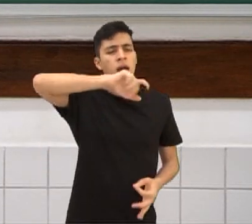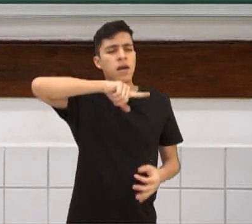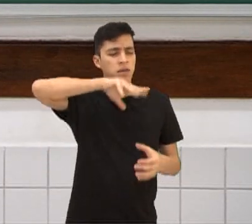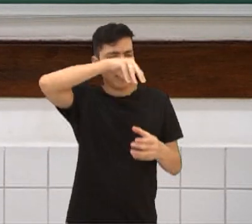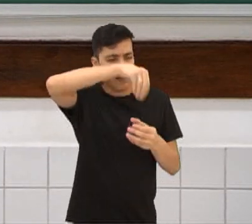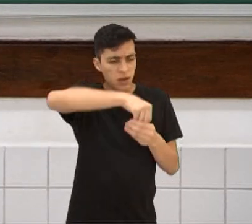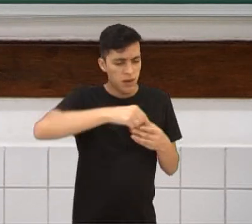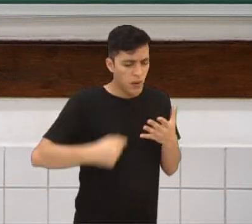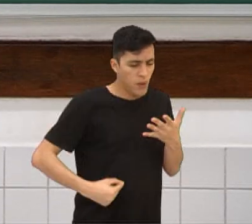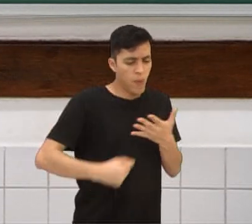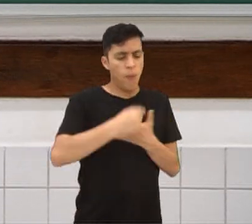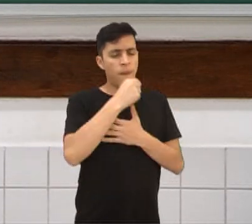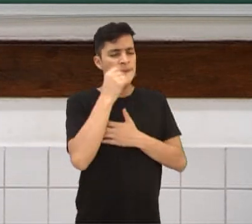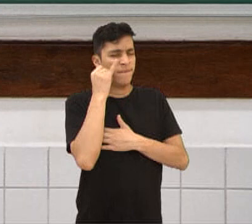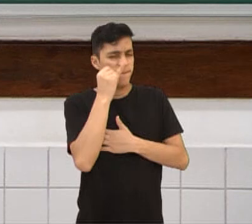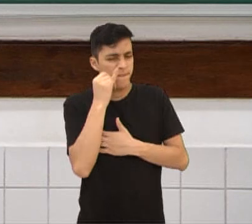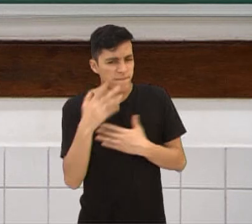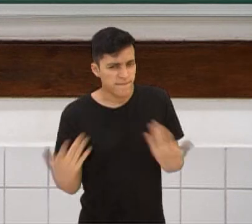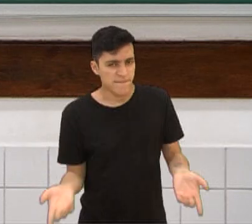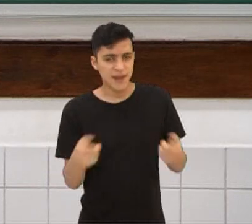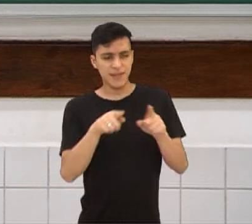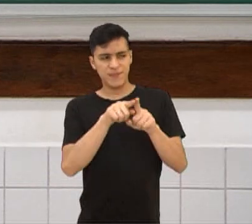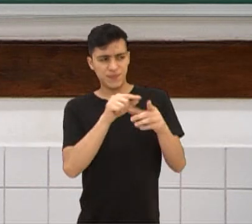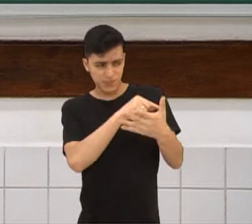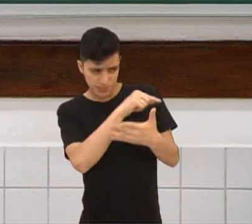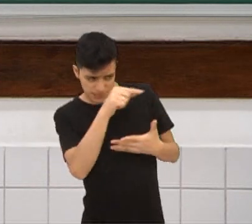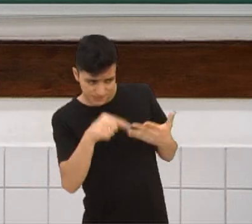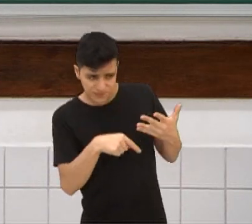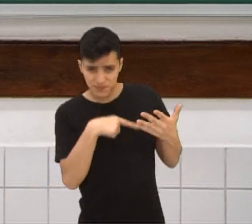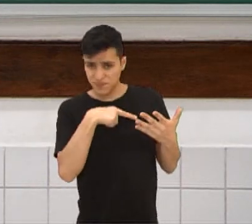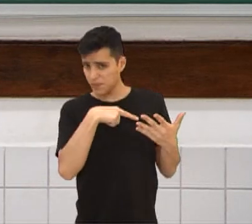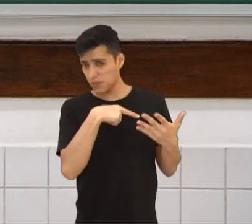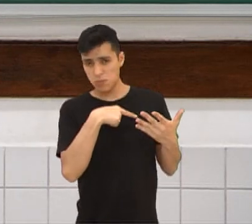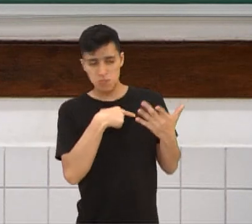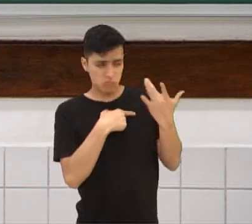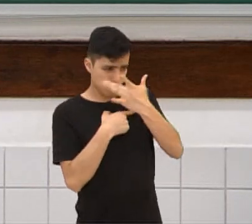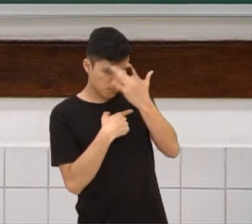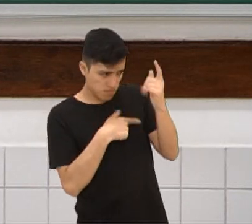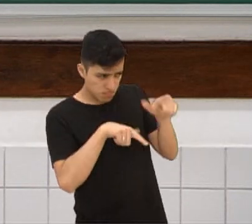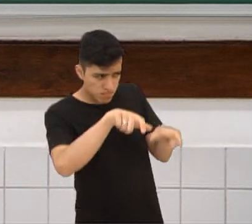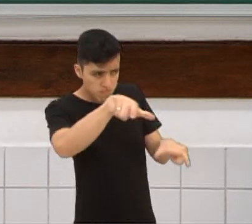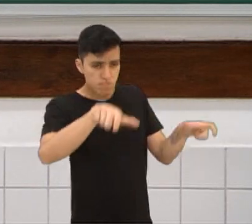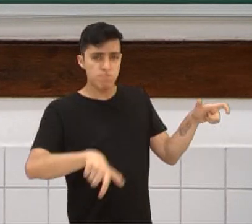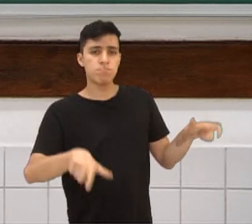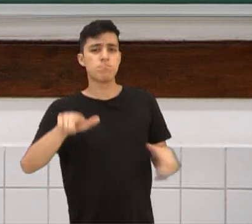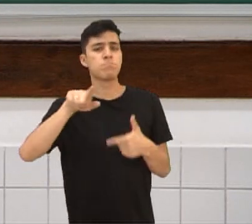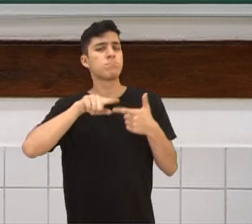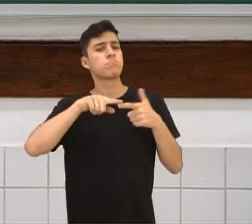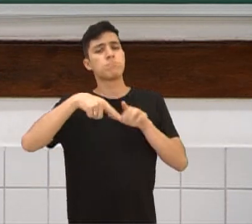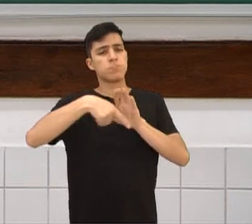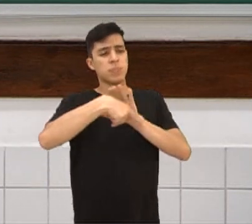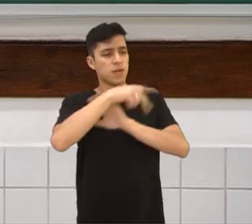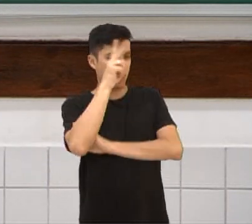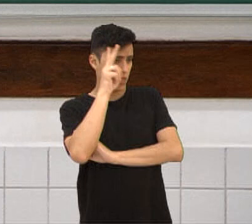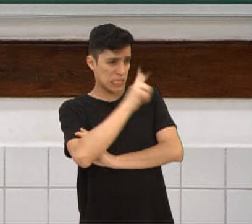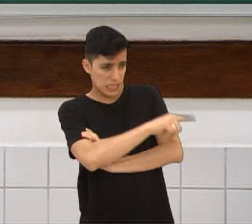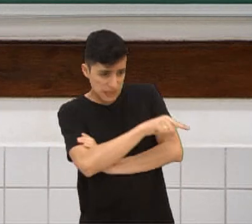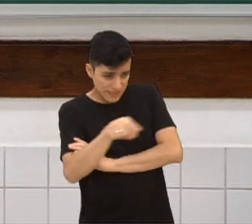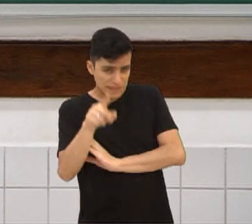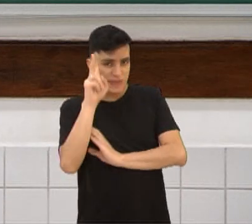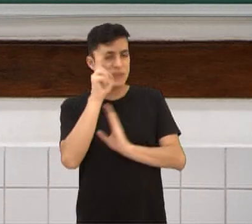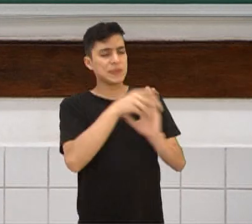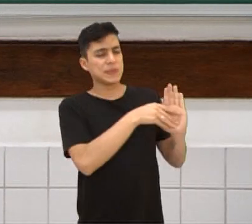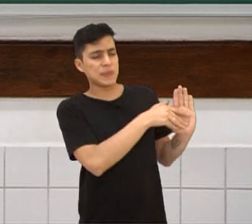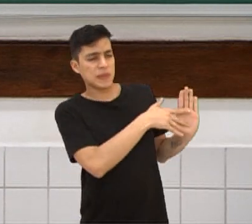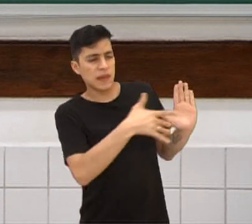todos os elementos da narrativa, tanto os elementos, tanto os personagens, quanto a própria história, o enredo,